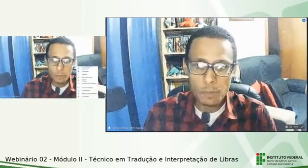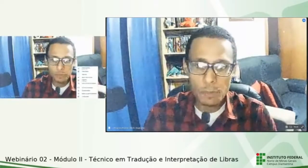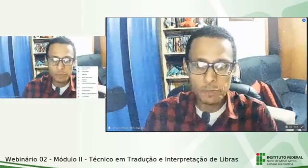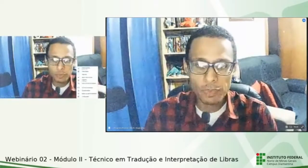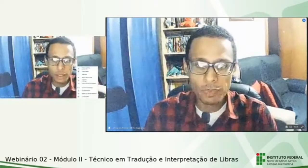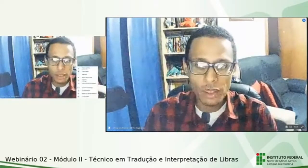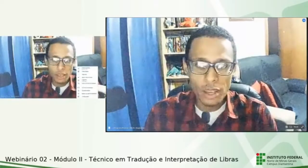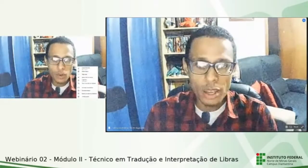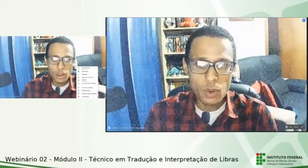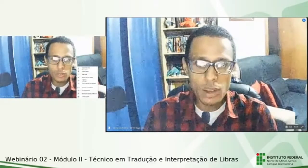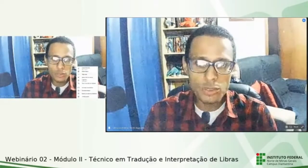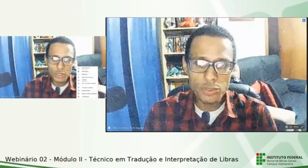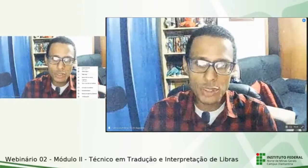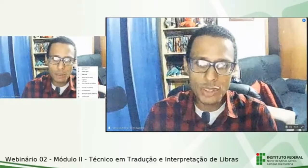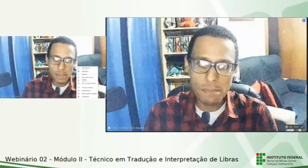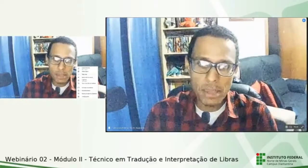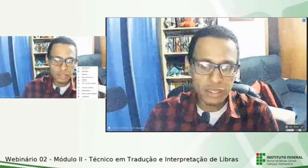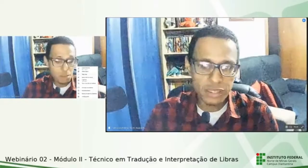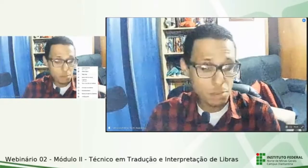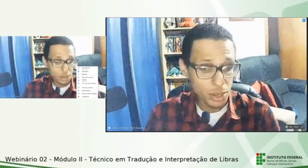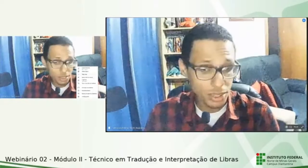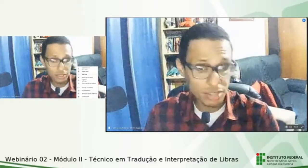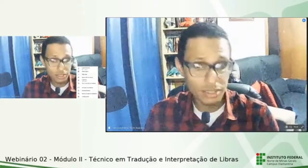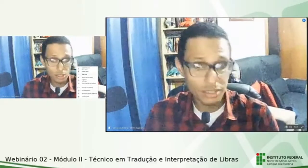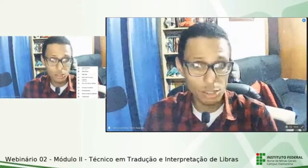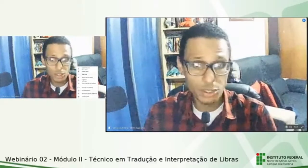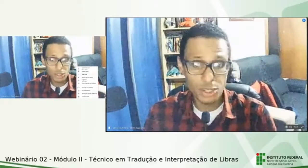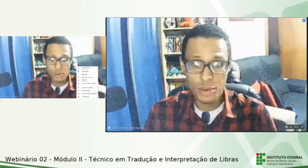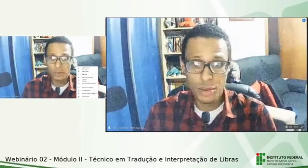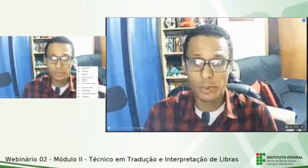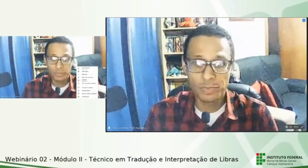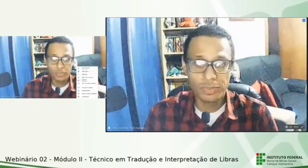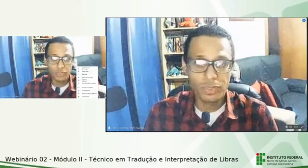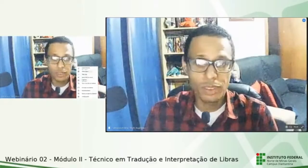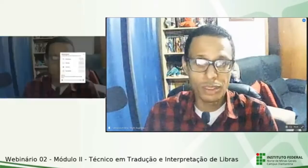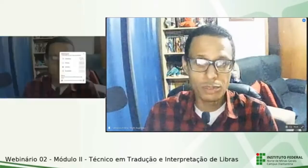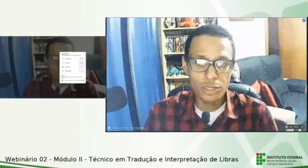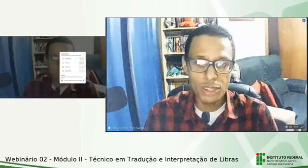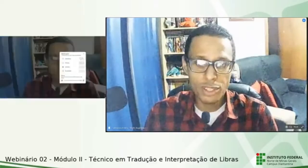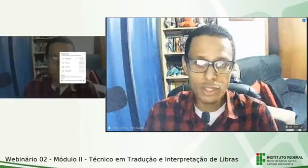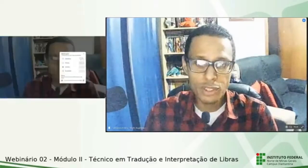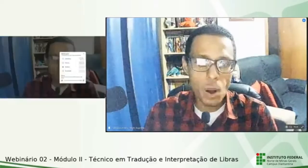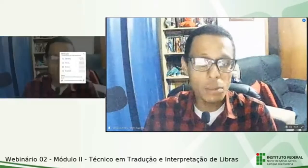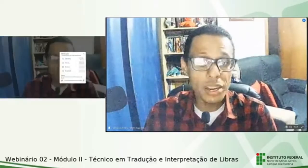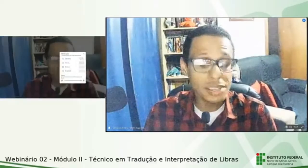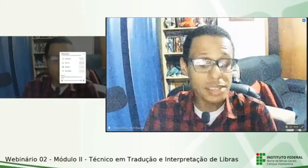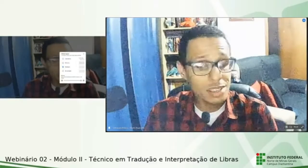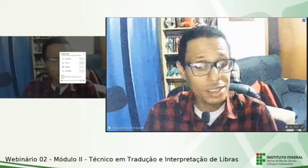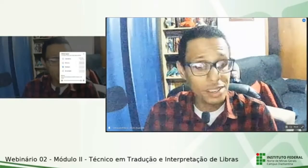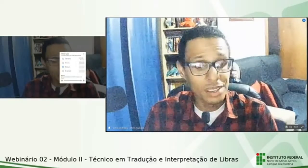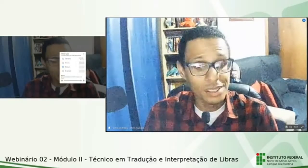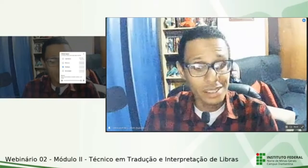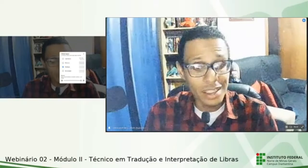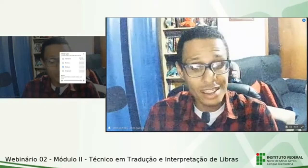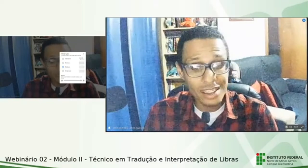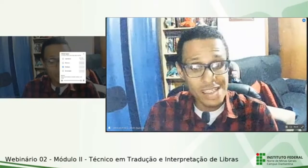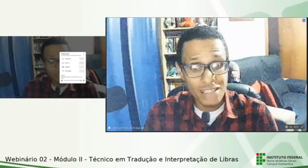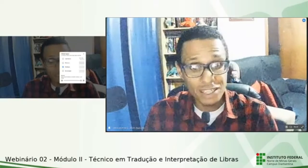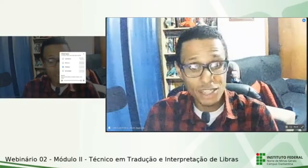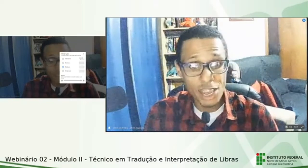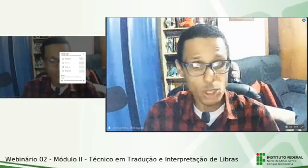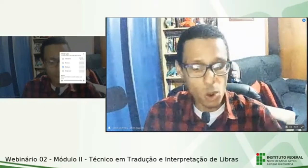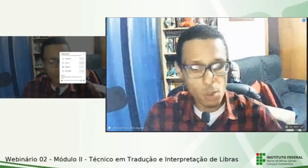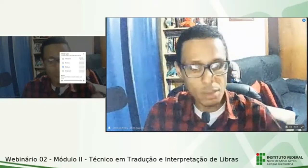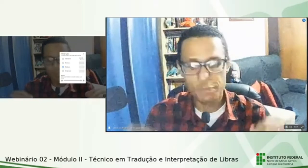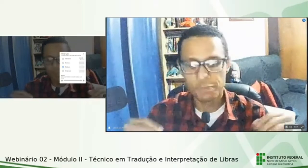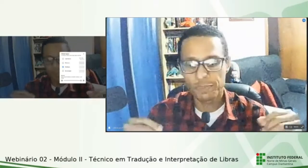mundo. Quando você pensa da importância da tradução, você descobre ali, né, a